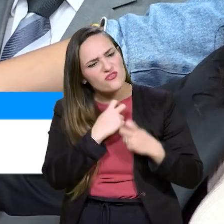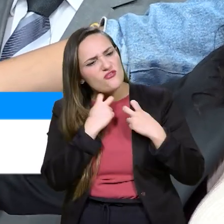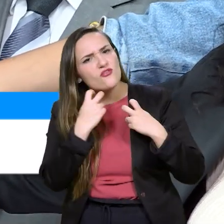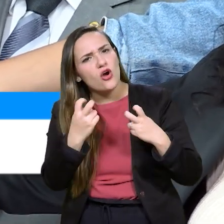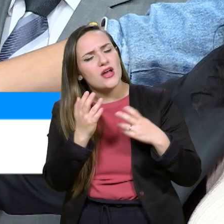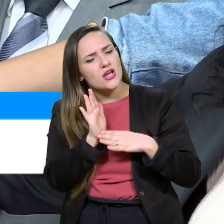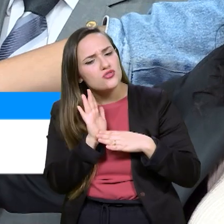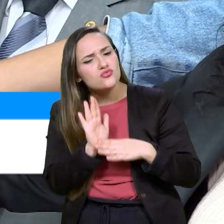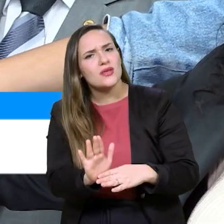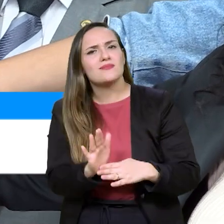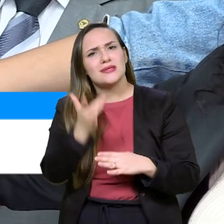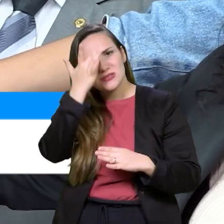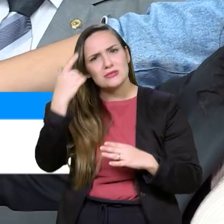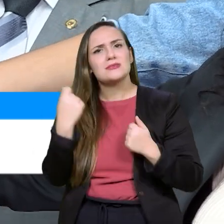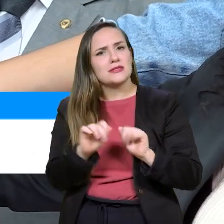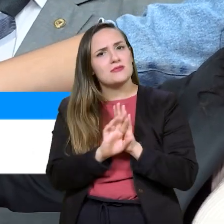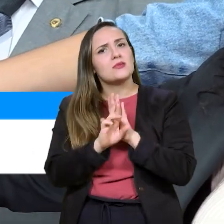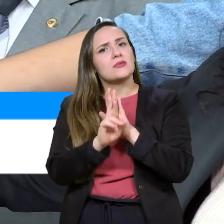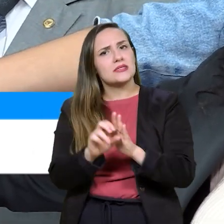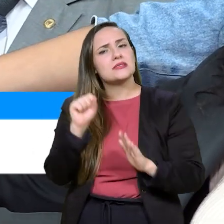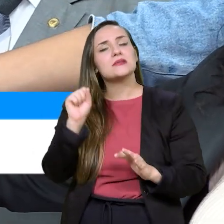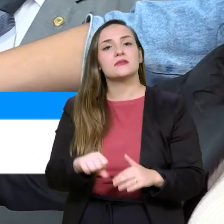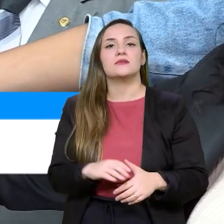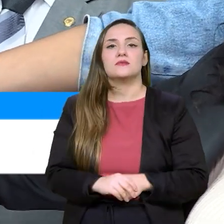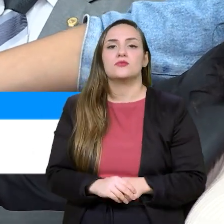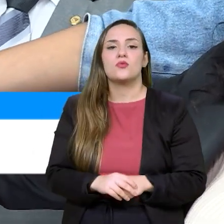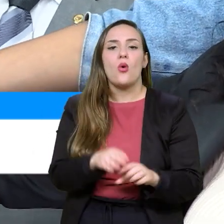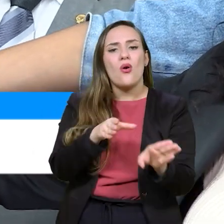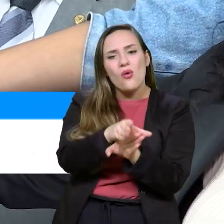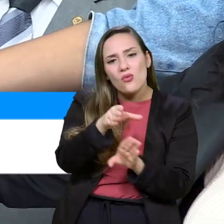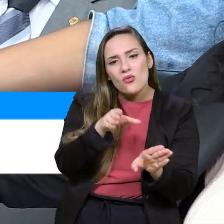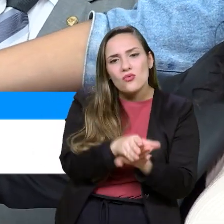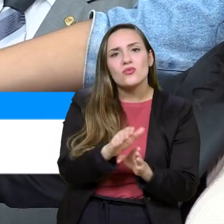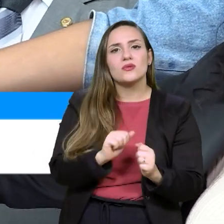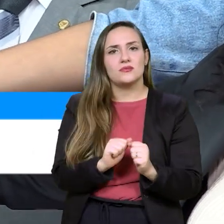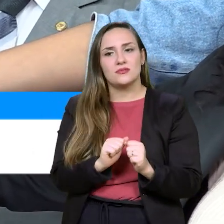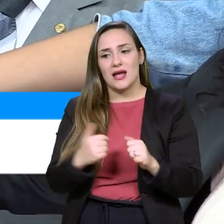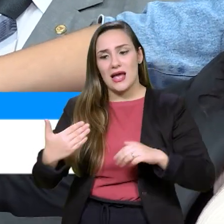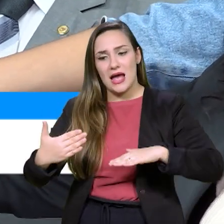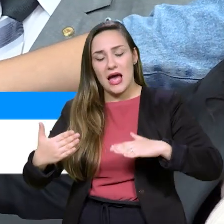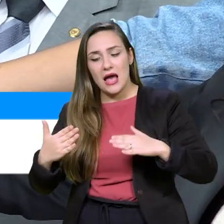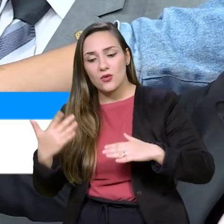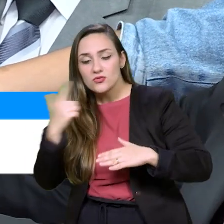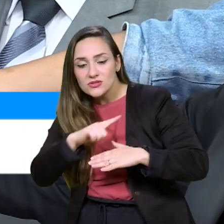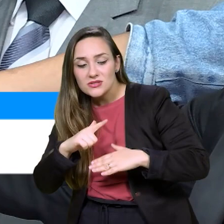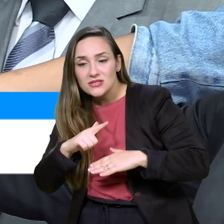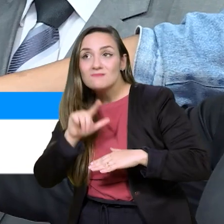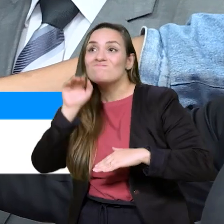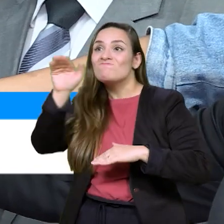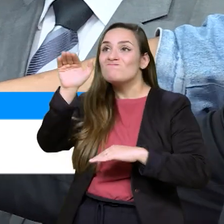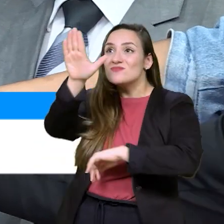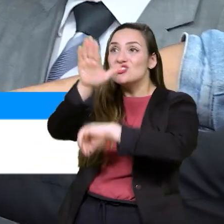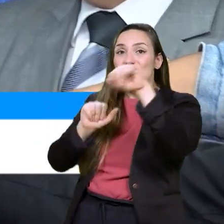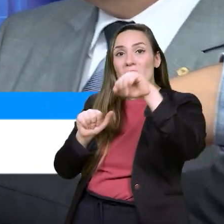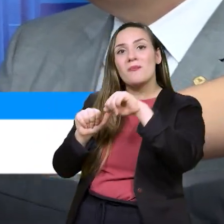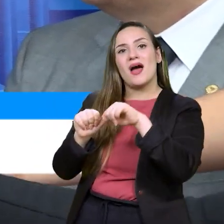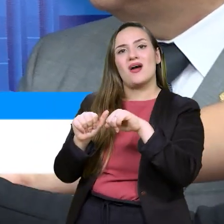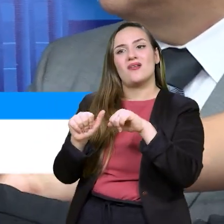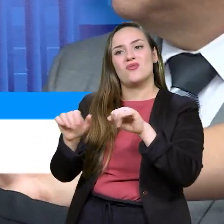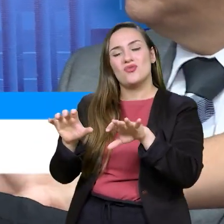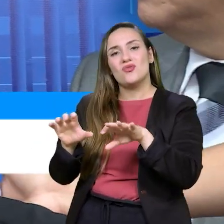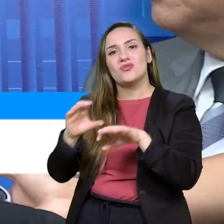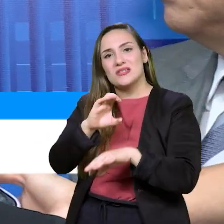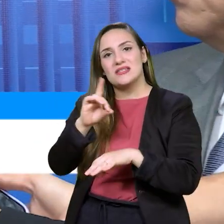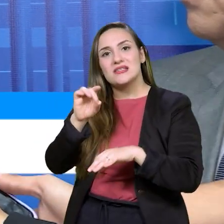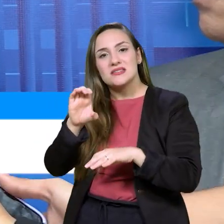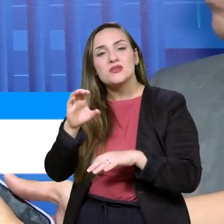estas pessoas que necessitam dessa representatividade, orientação, acessibilidade ao poder do